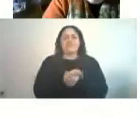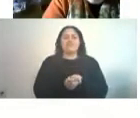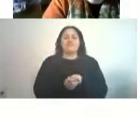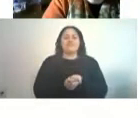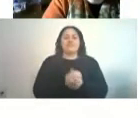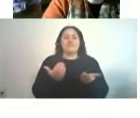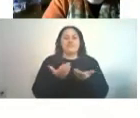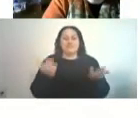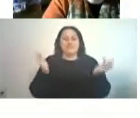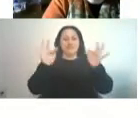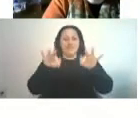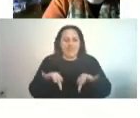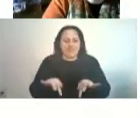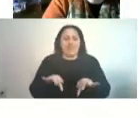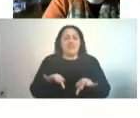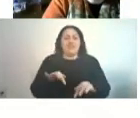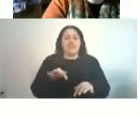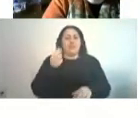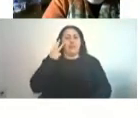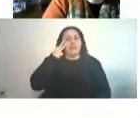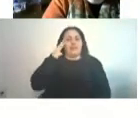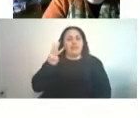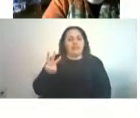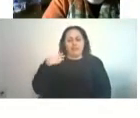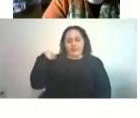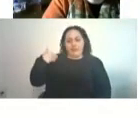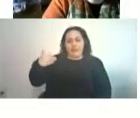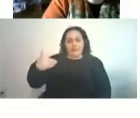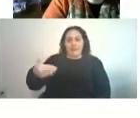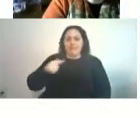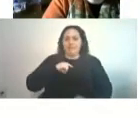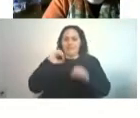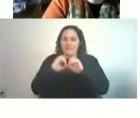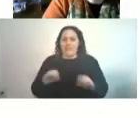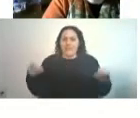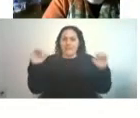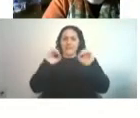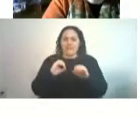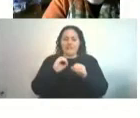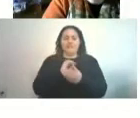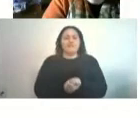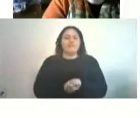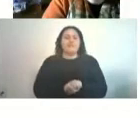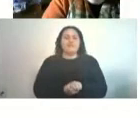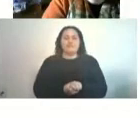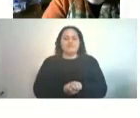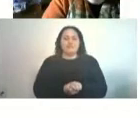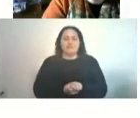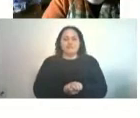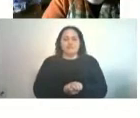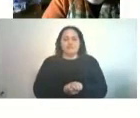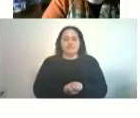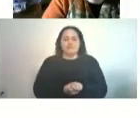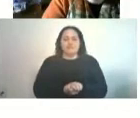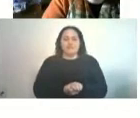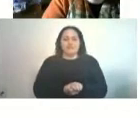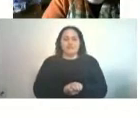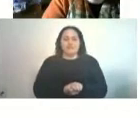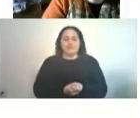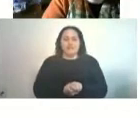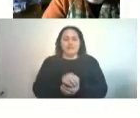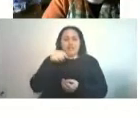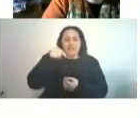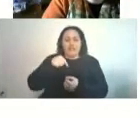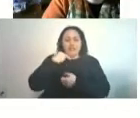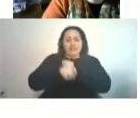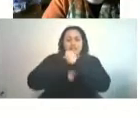nós encerrarmos esses nossos 3 dias, foi excelente. Nós temos agora, durante esse